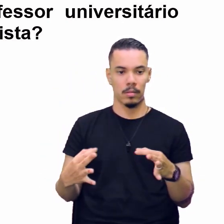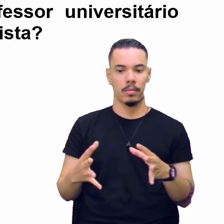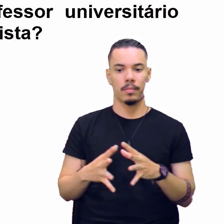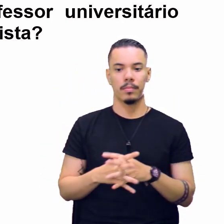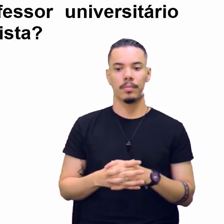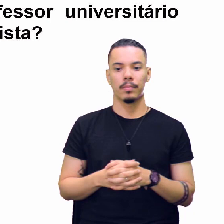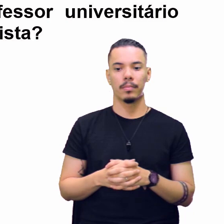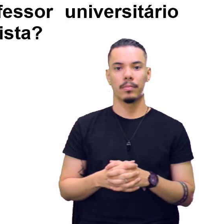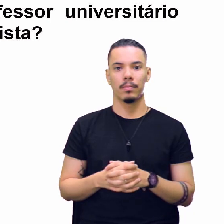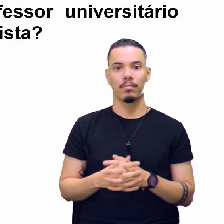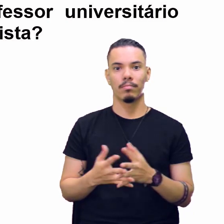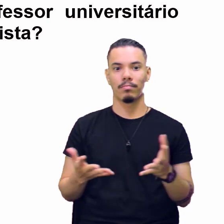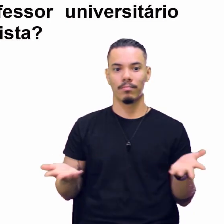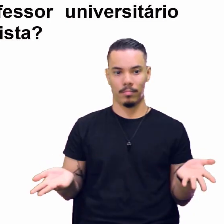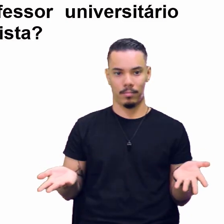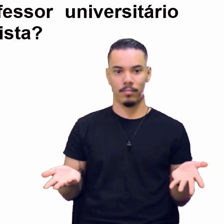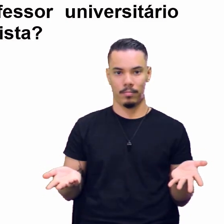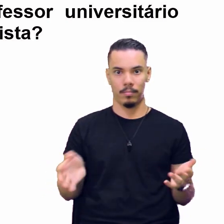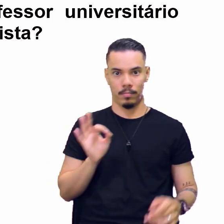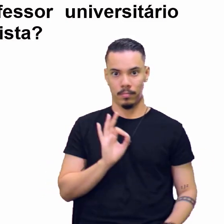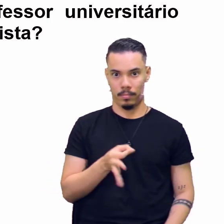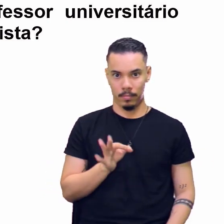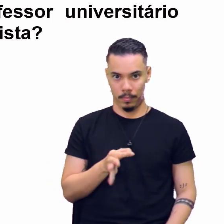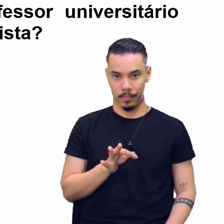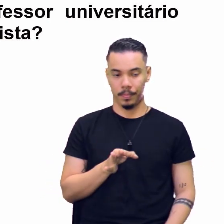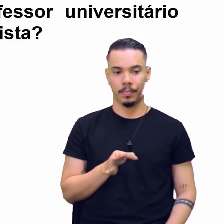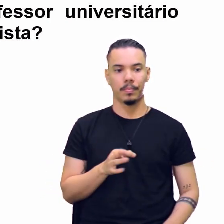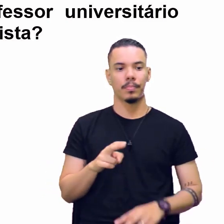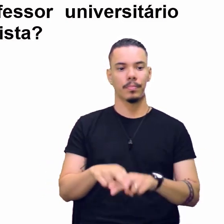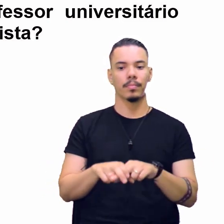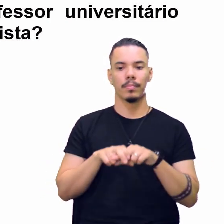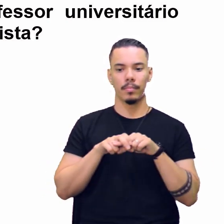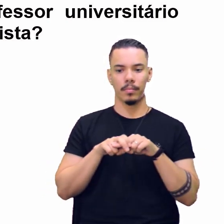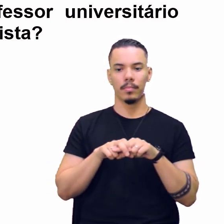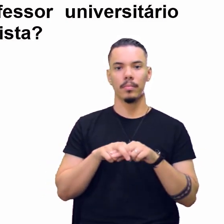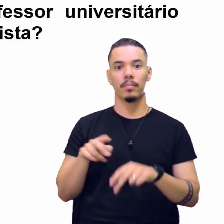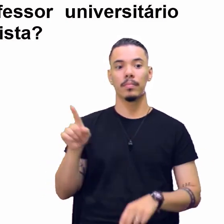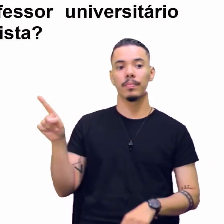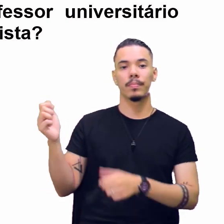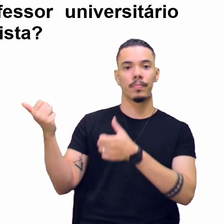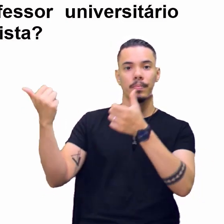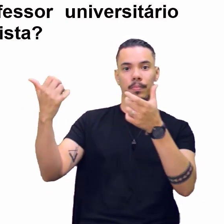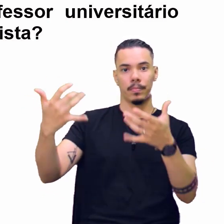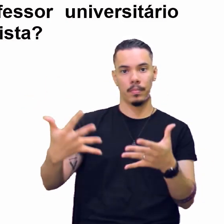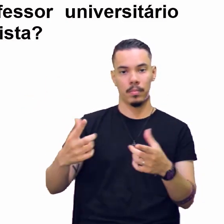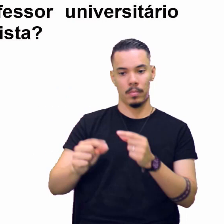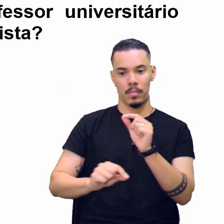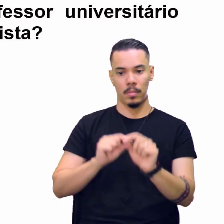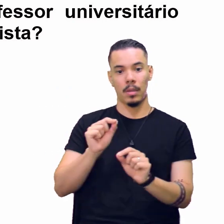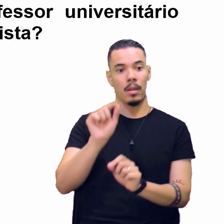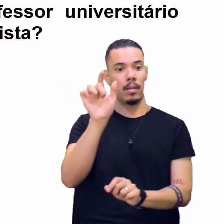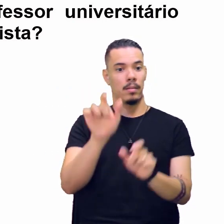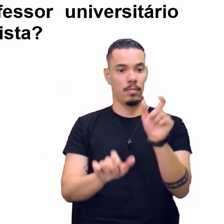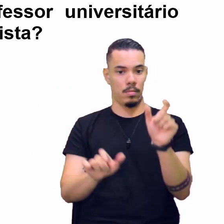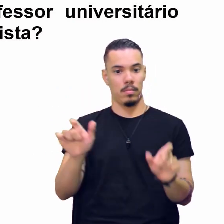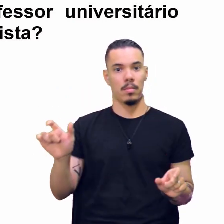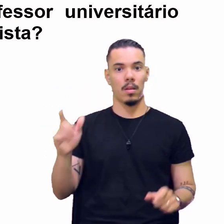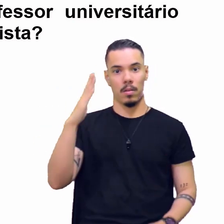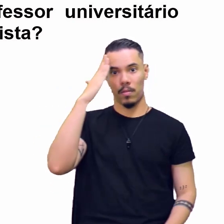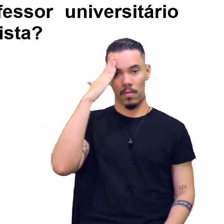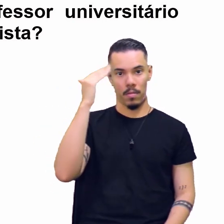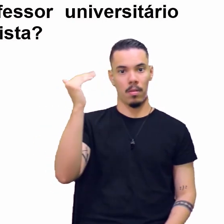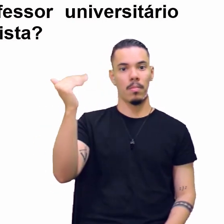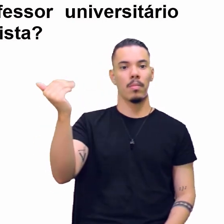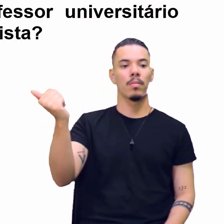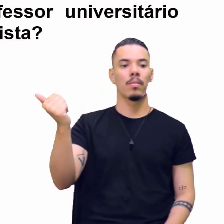até sendo redundante aqui com vocês. Então, aqui ele diz que as pessoas famosas têm que